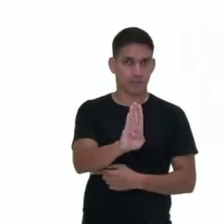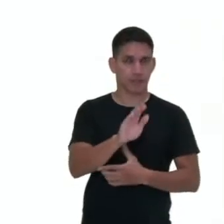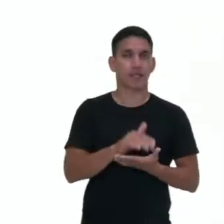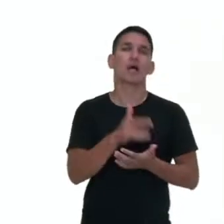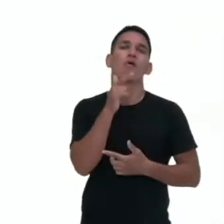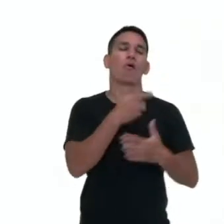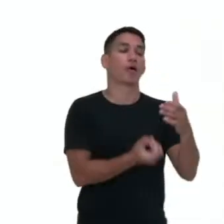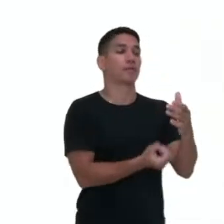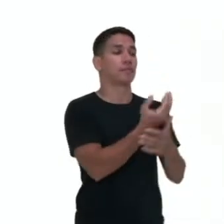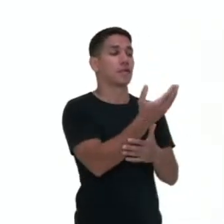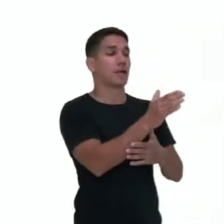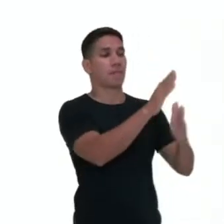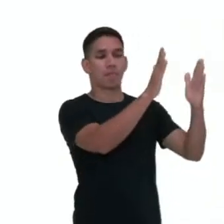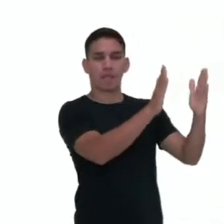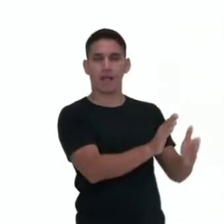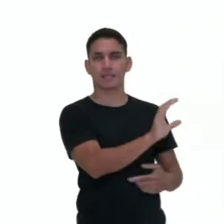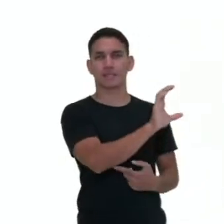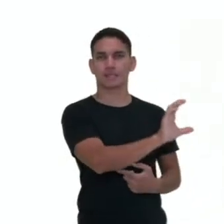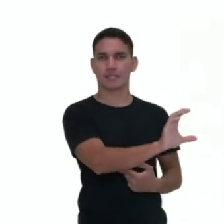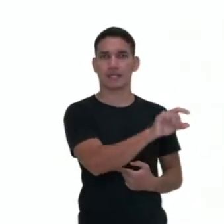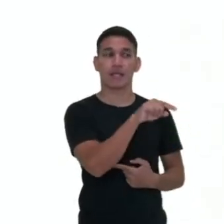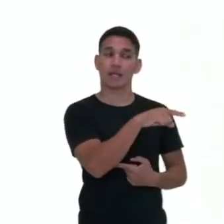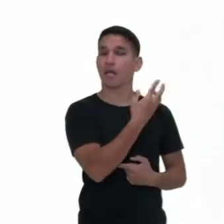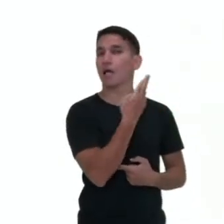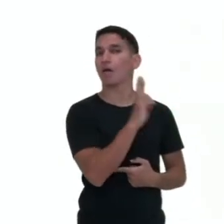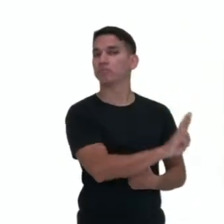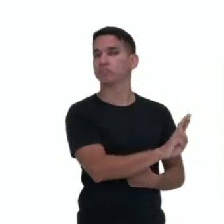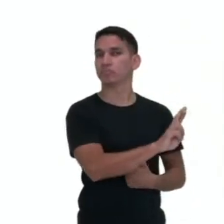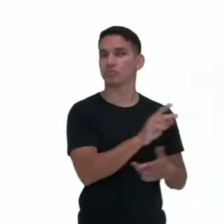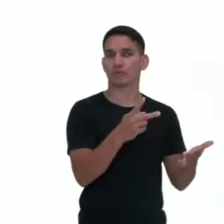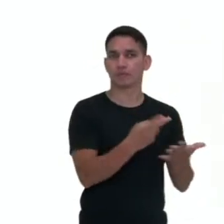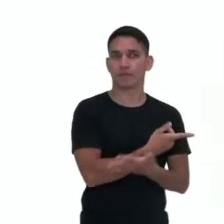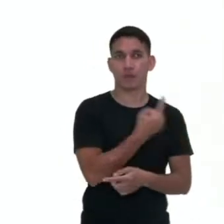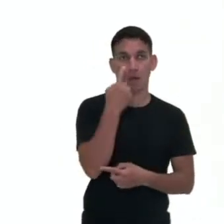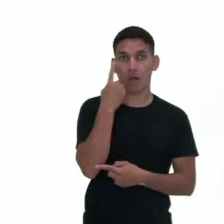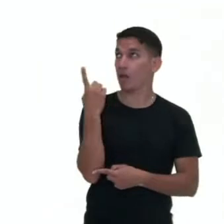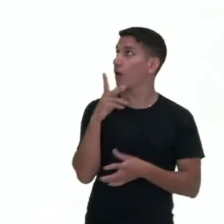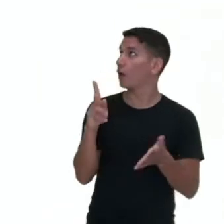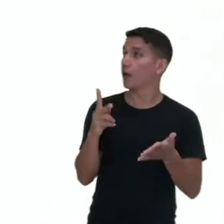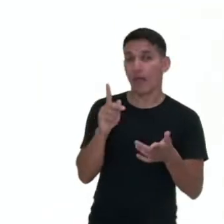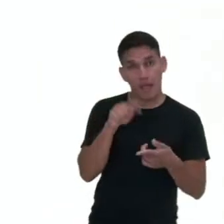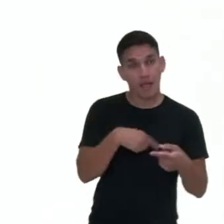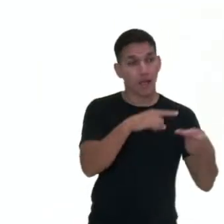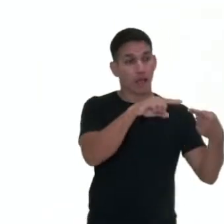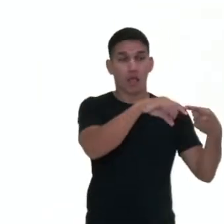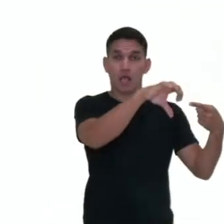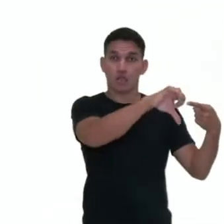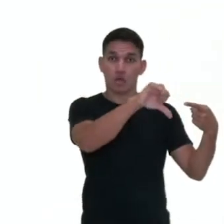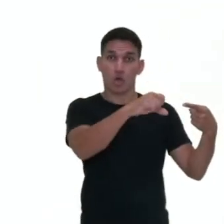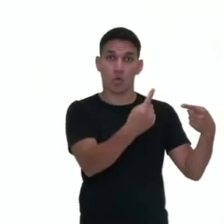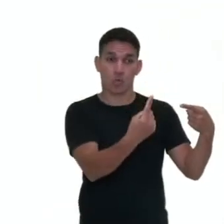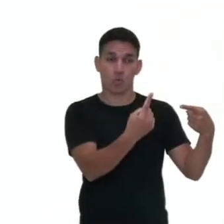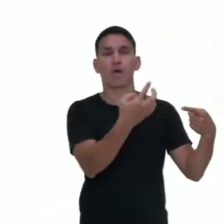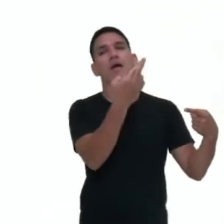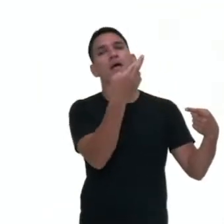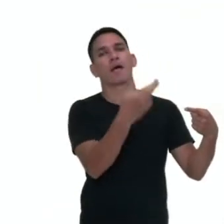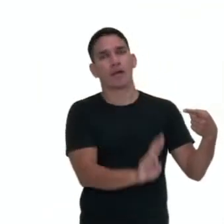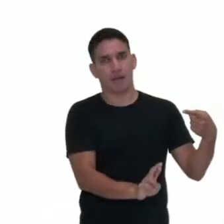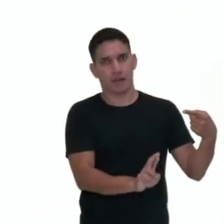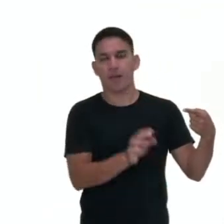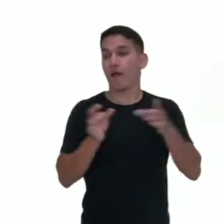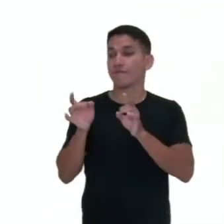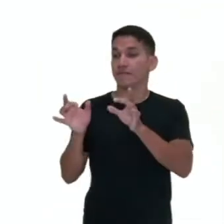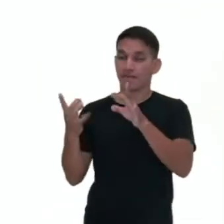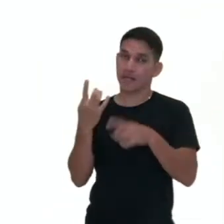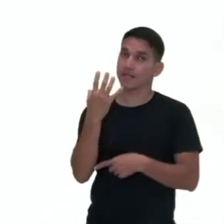matriz C, matriz resultante. Matriz resultante é 991, que eu vou obter em reais com a venda